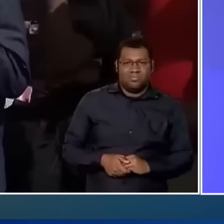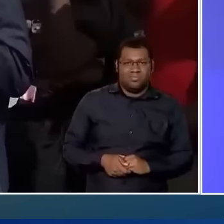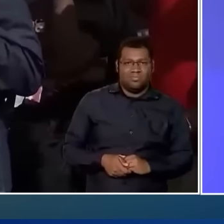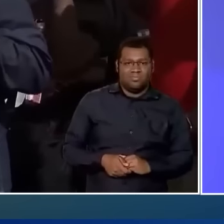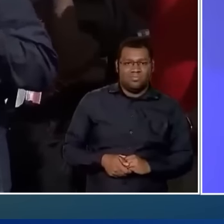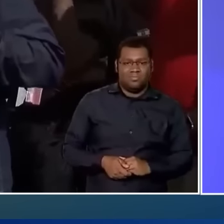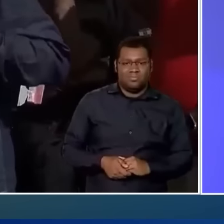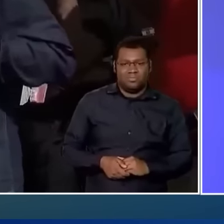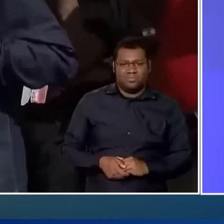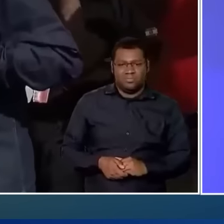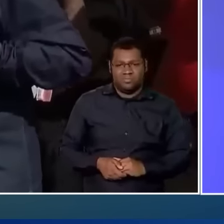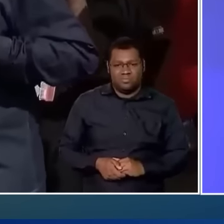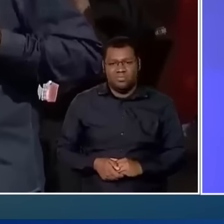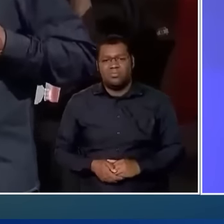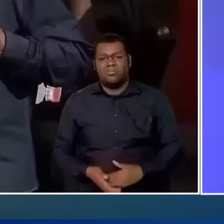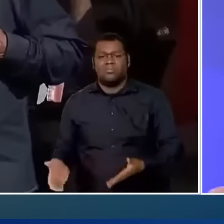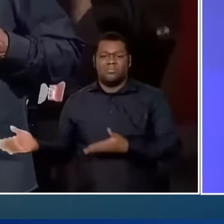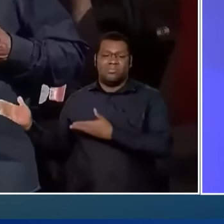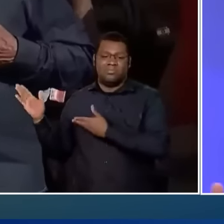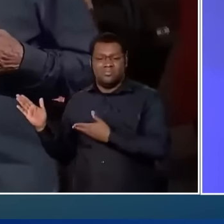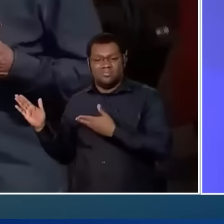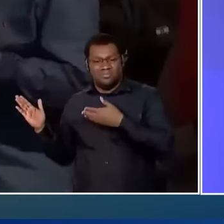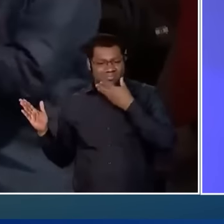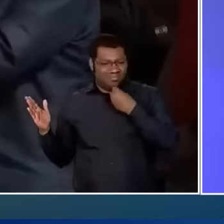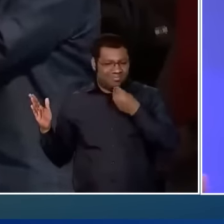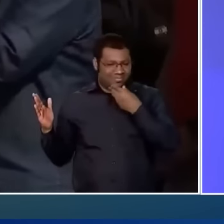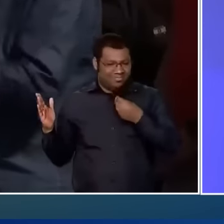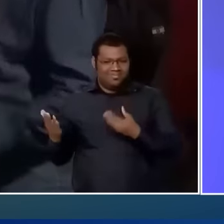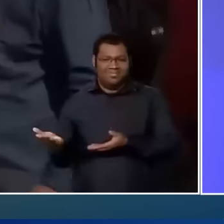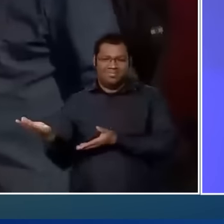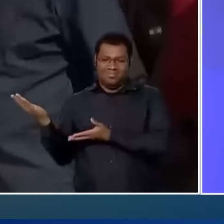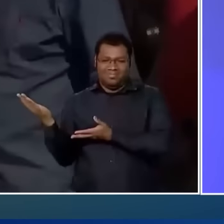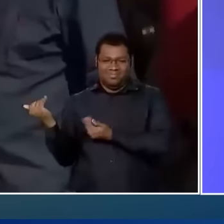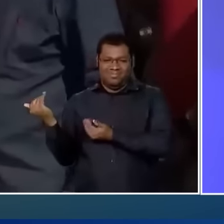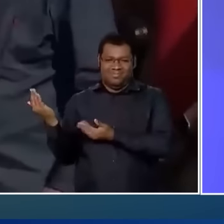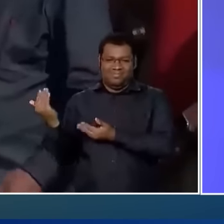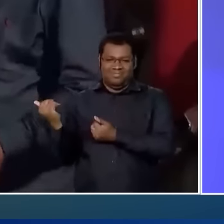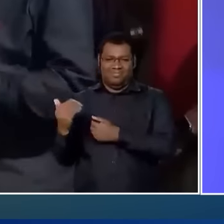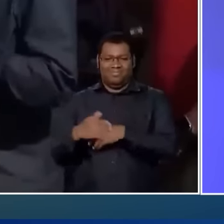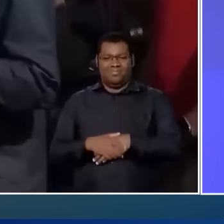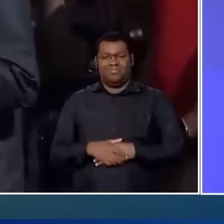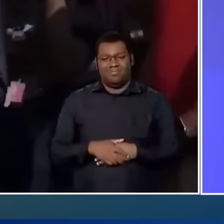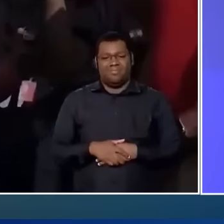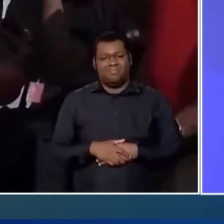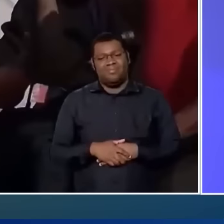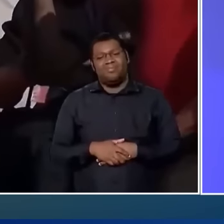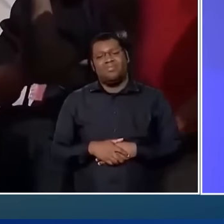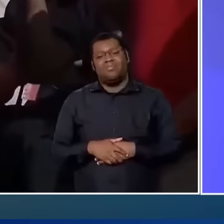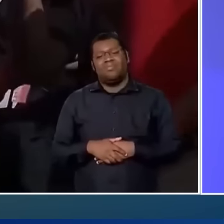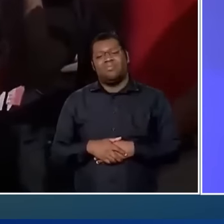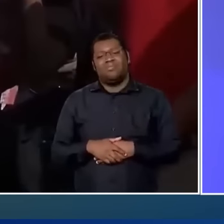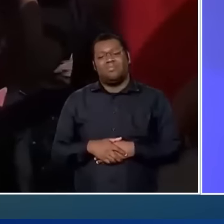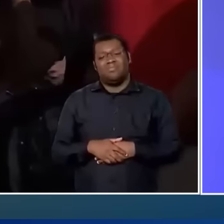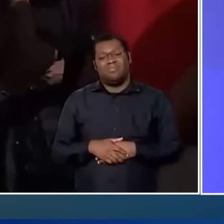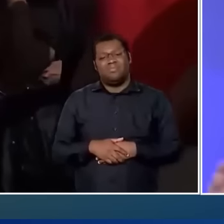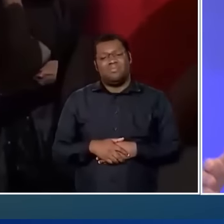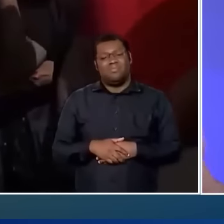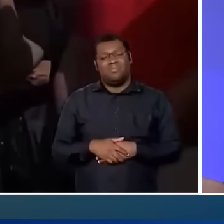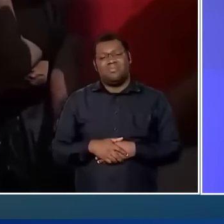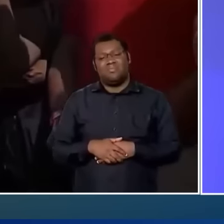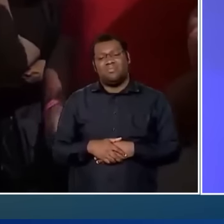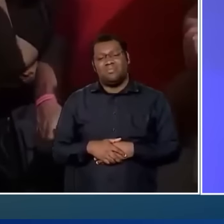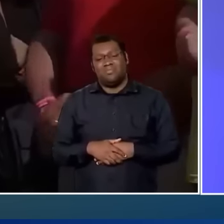a campanha prévia é um crime eleitoral de potencial ofensivo muito menor e deve gerar uma espécie de multa que